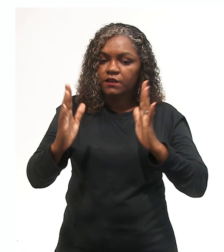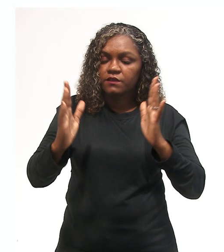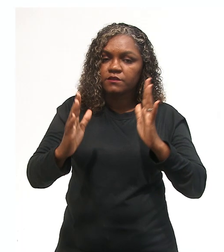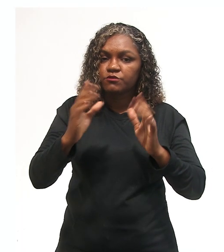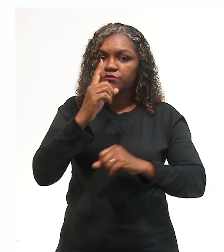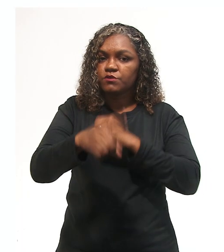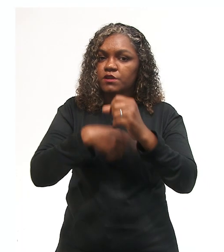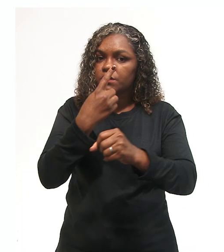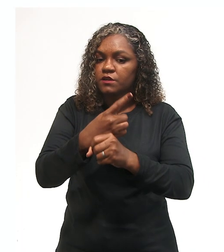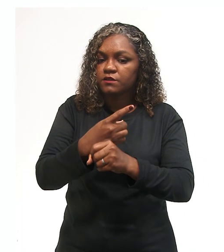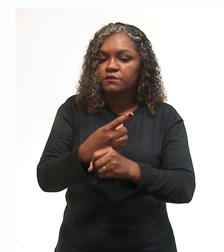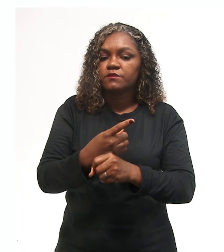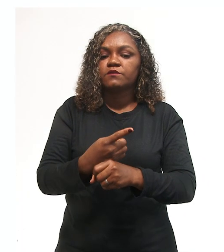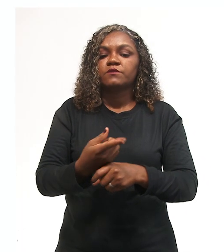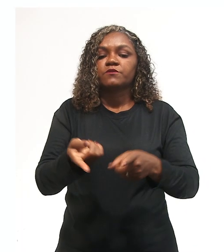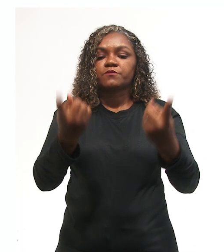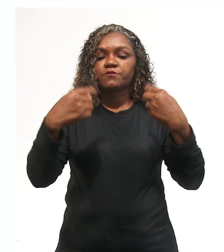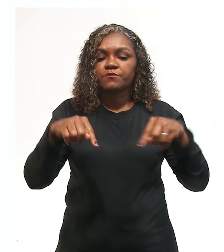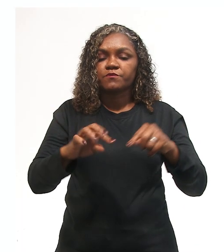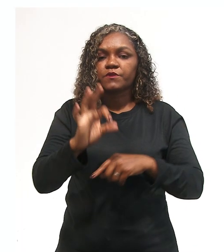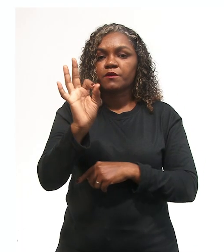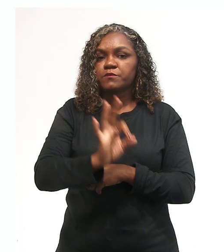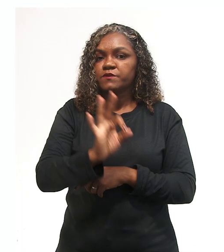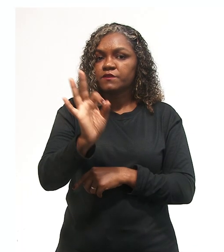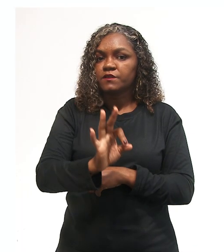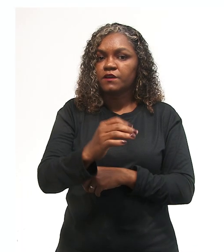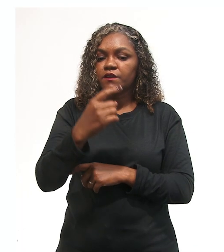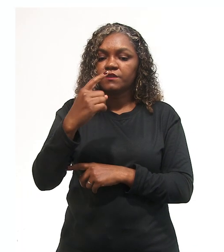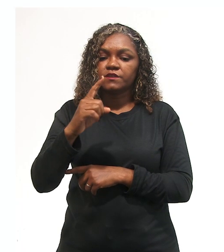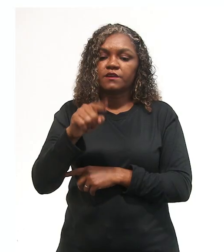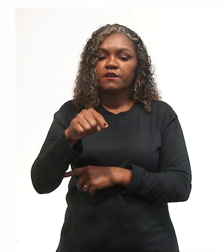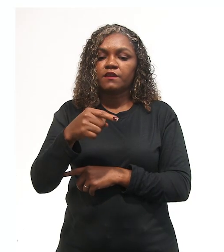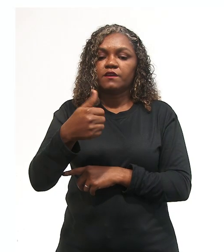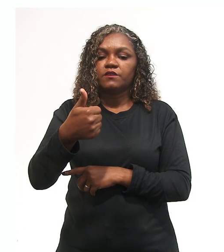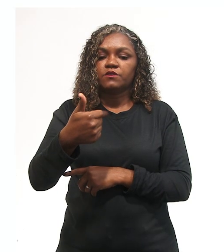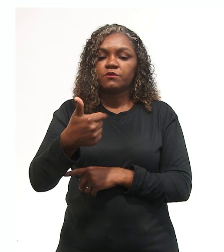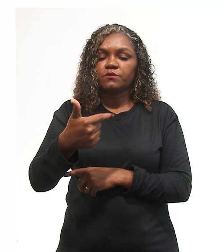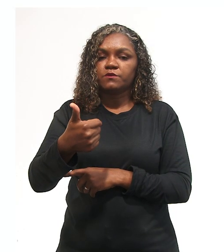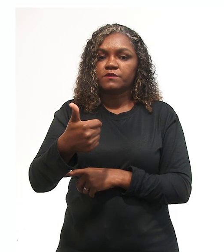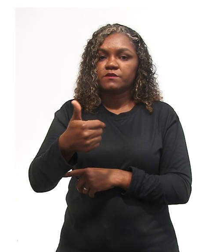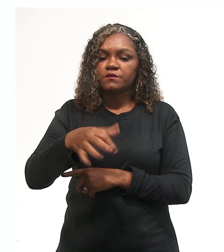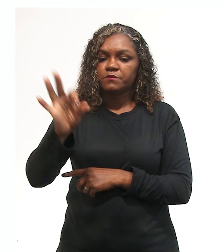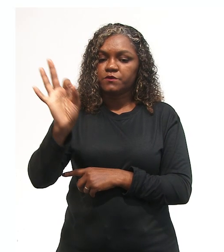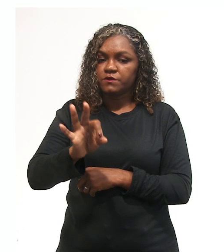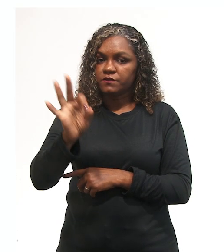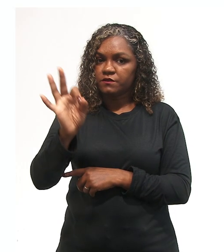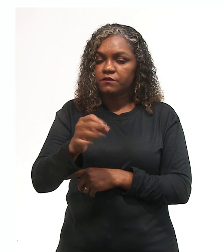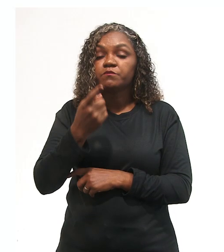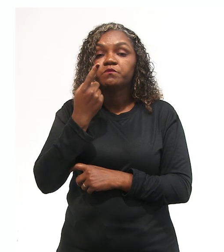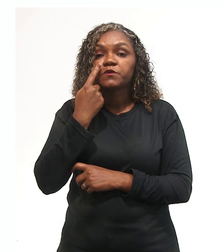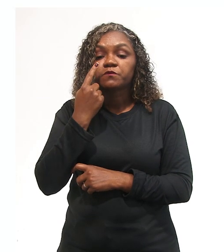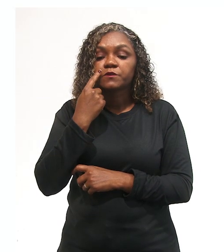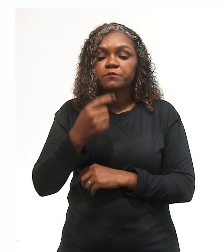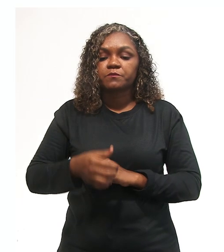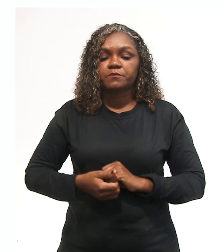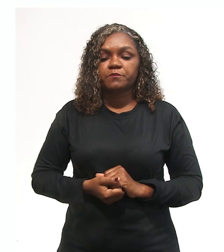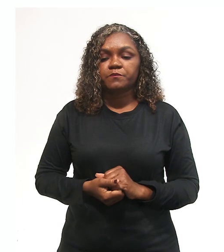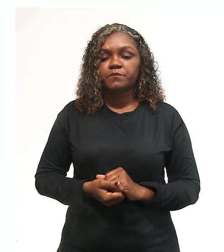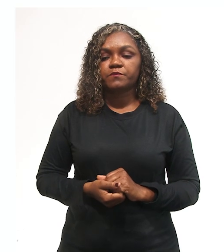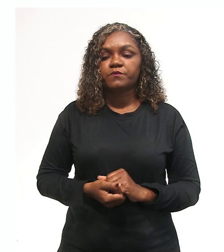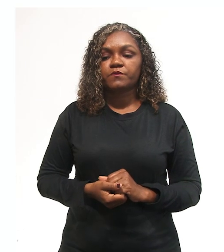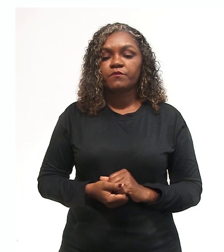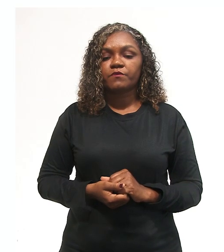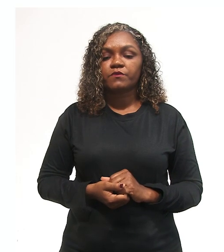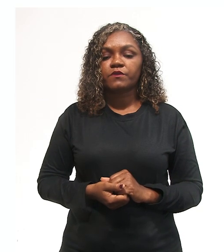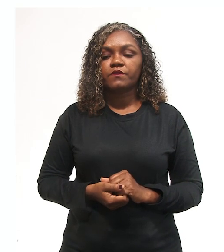taxa de 0,12, né? 12% ao ano, então a gente vai ter 0,12. A gente